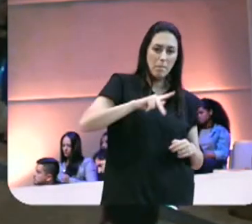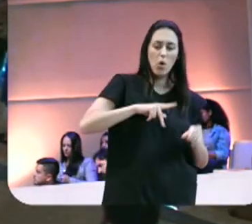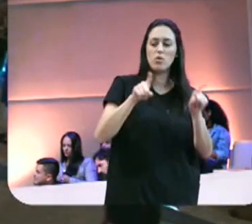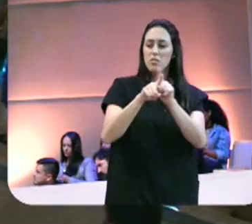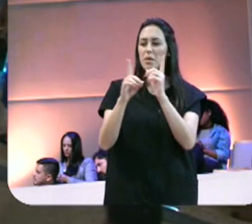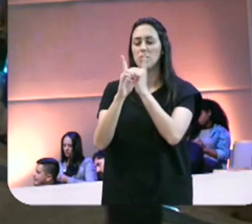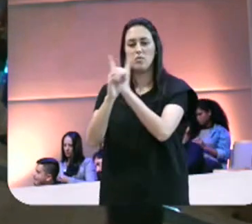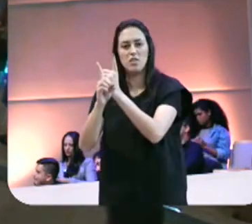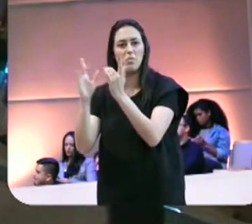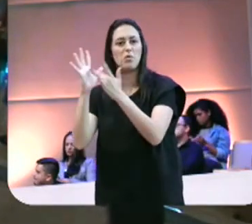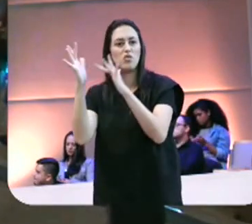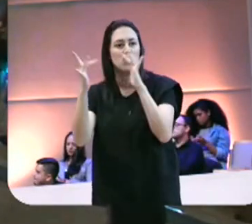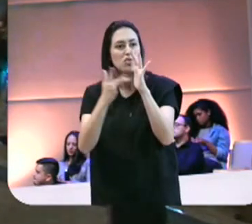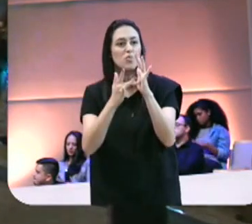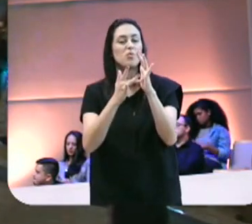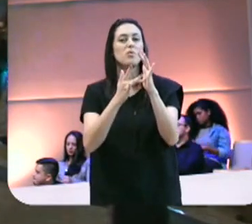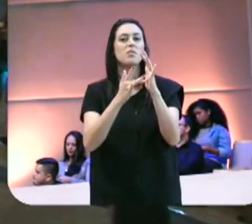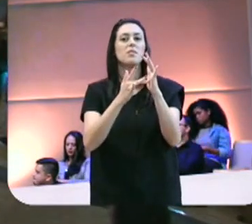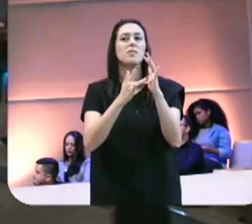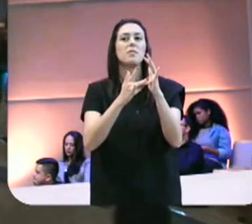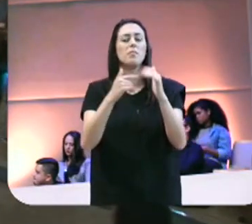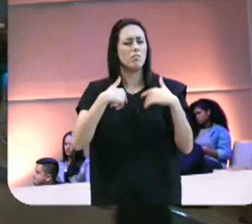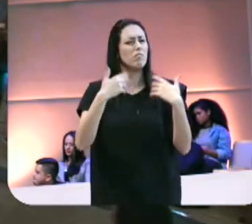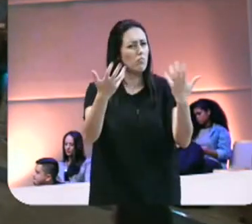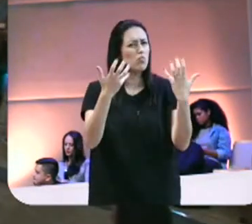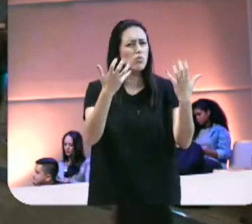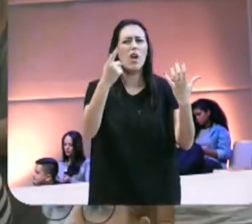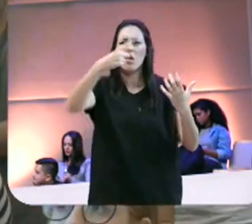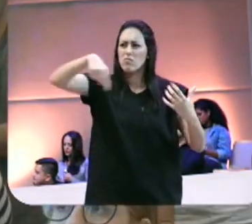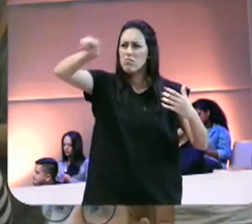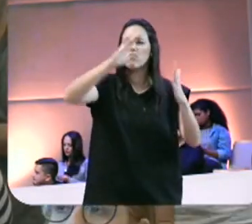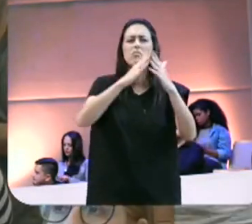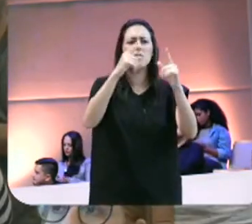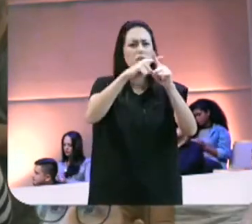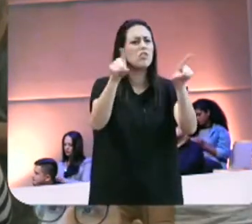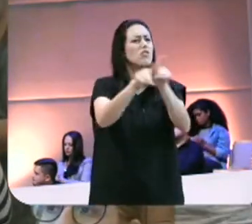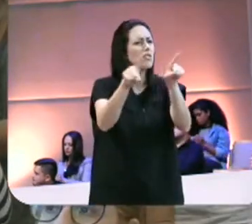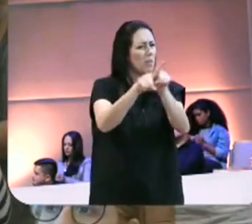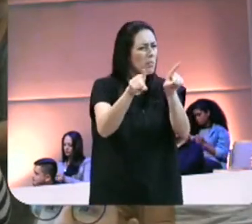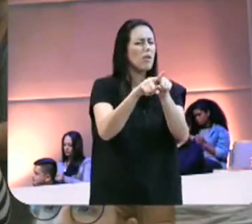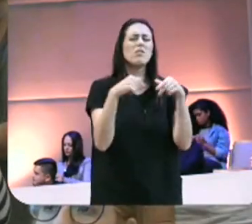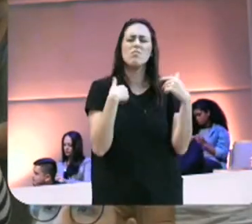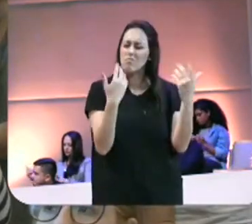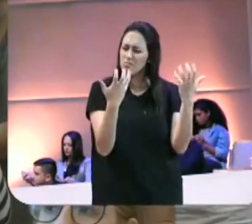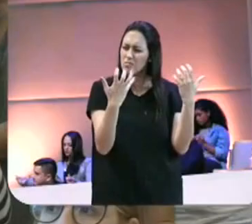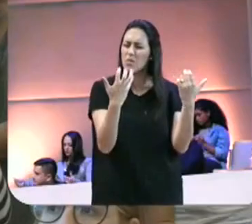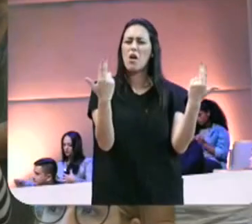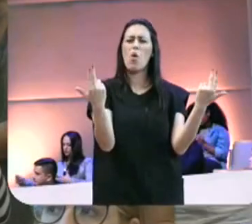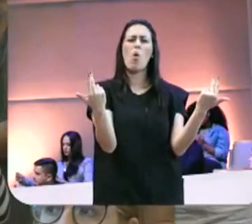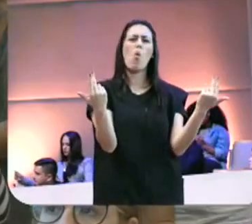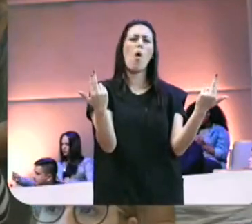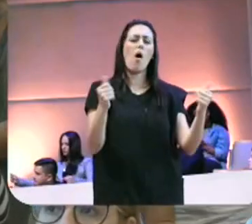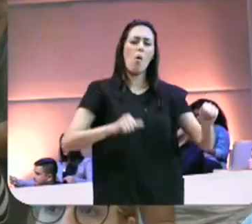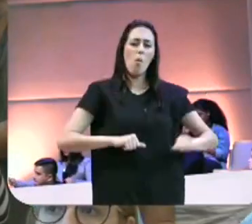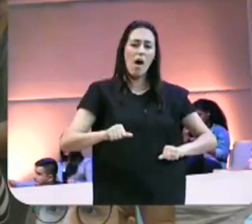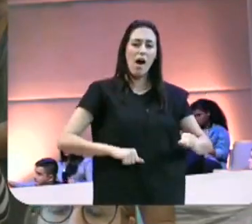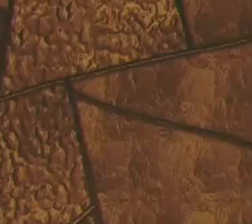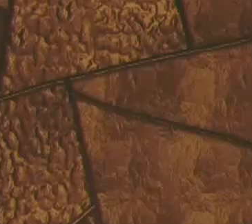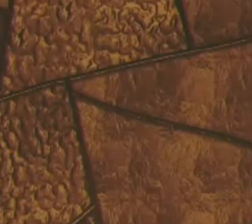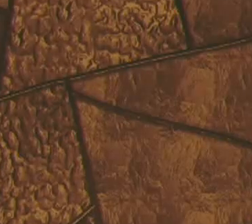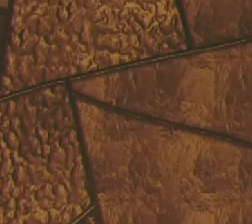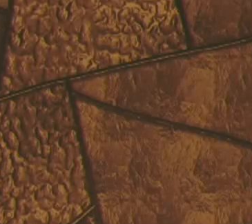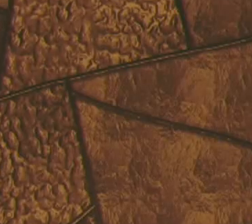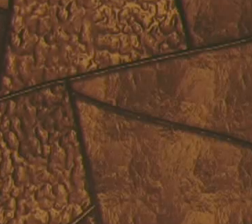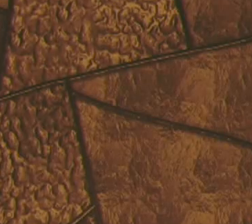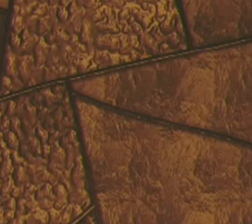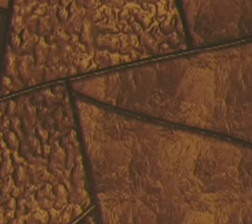aquilo que eles estão pedindo ao Senhor naquele momento. Eu quero pedir sobre a nossa igreja também nesse momento de convocação. Atos 4, 29. Agora,